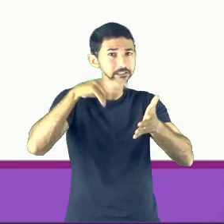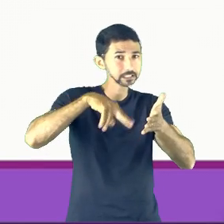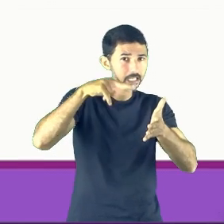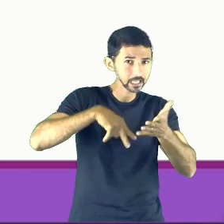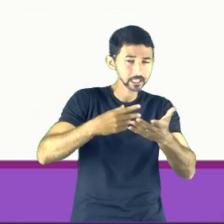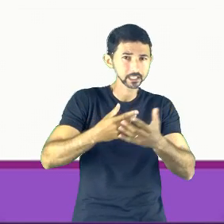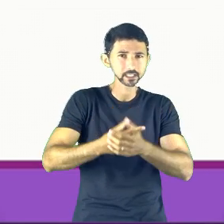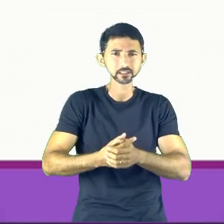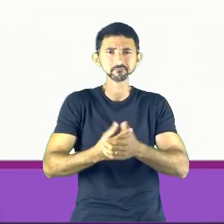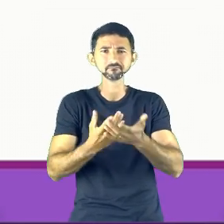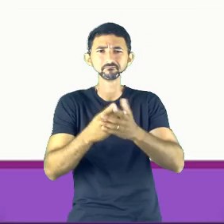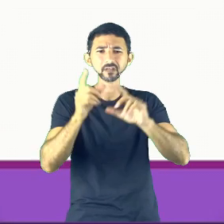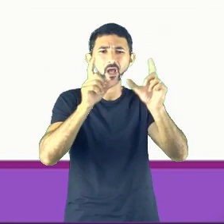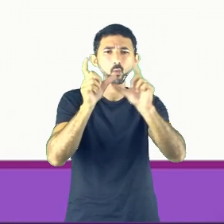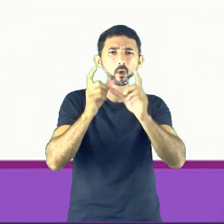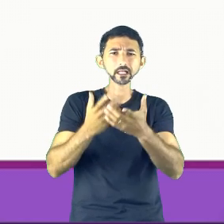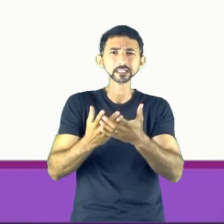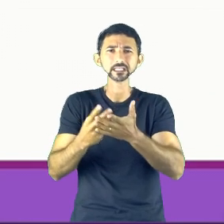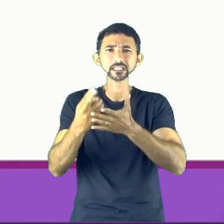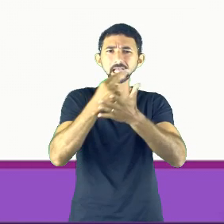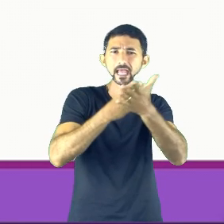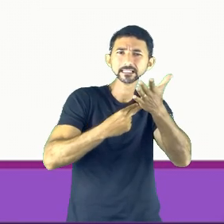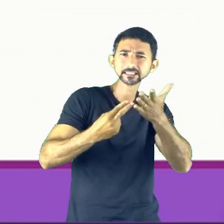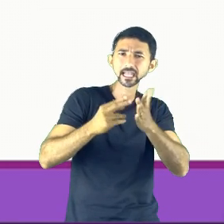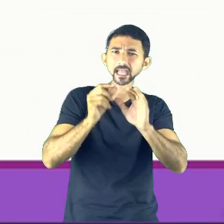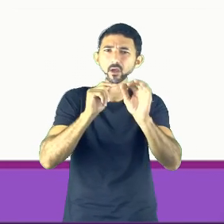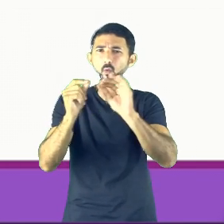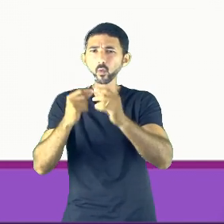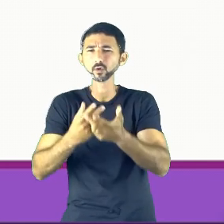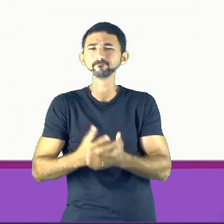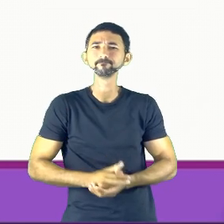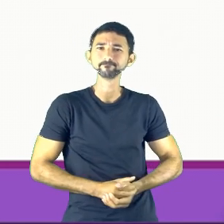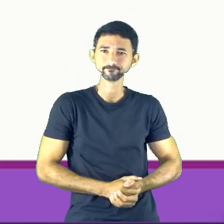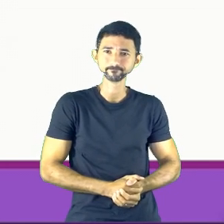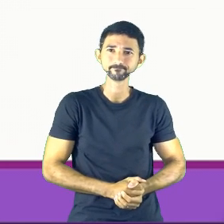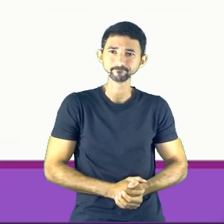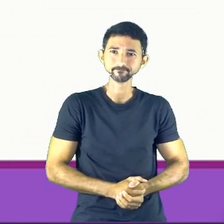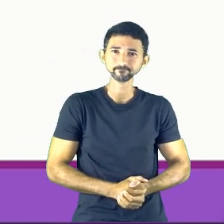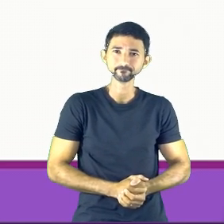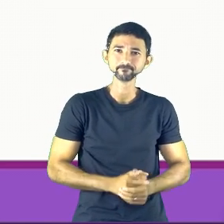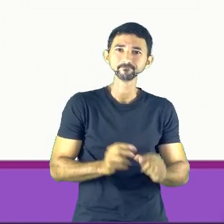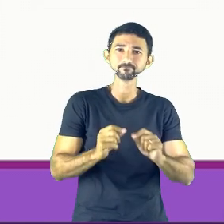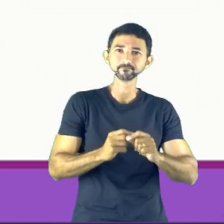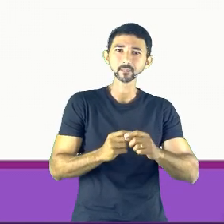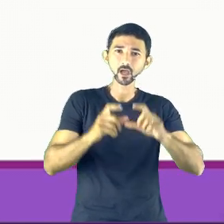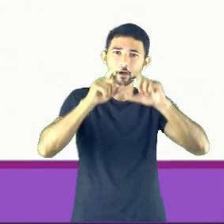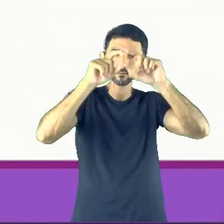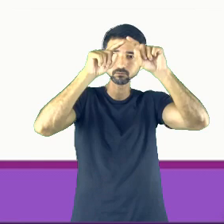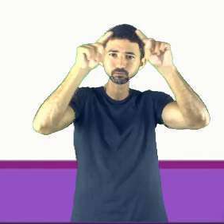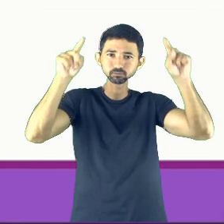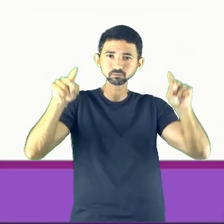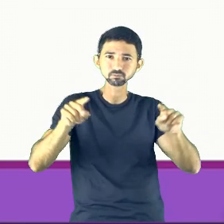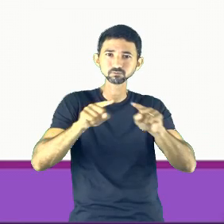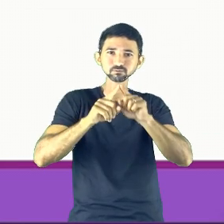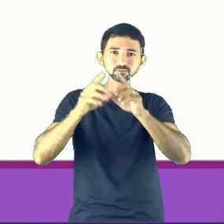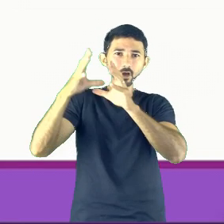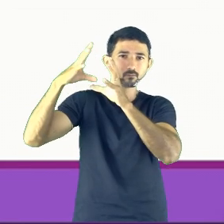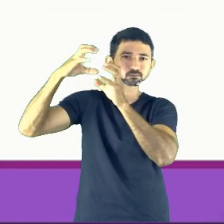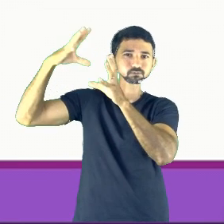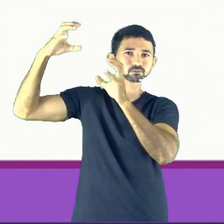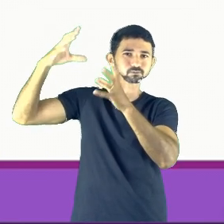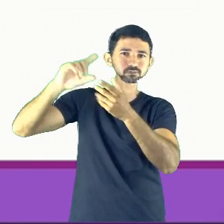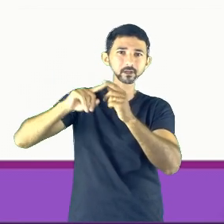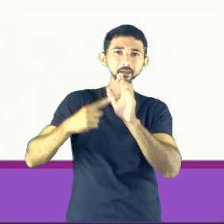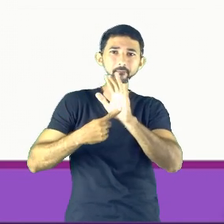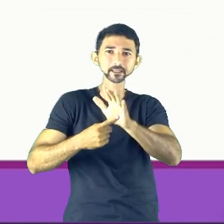porque eu sei que vocês adoram ler quadrinhos ou ler tirinhas, né? Pois é, os balões em tirinhas ou histórias em